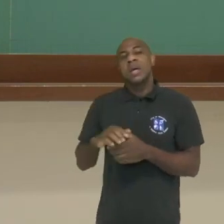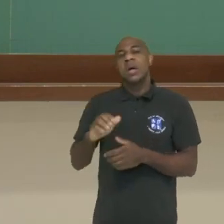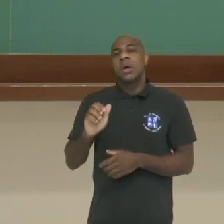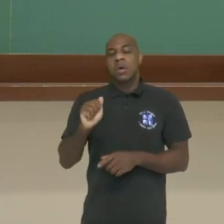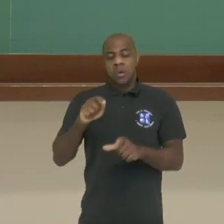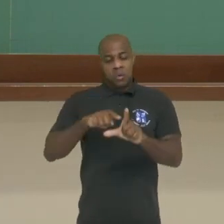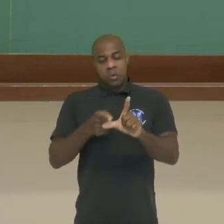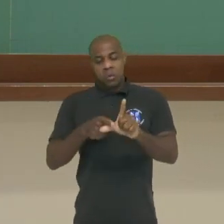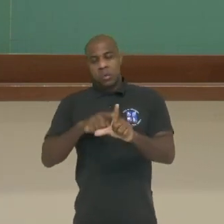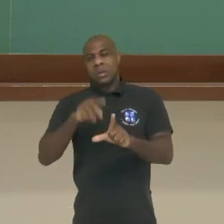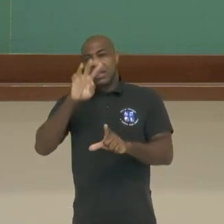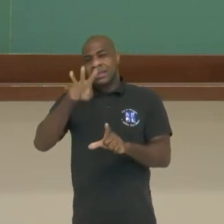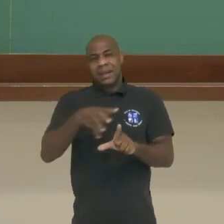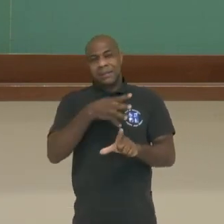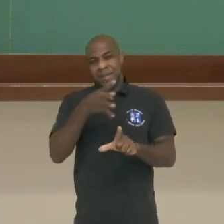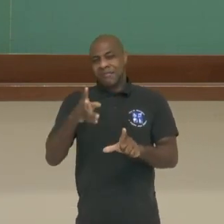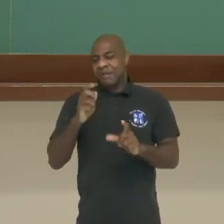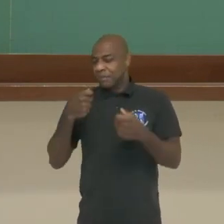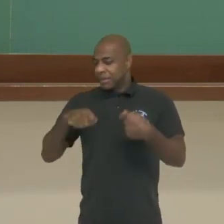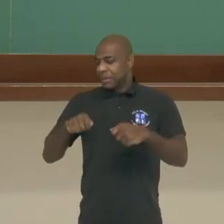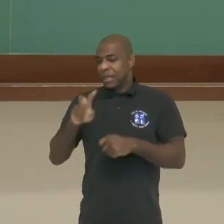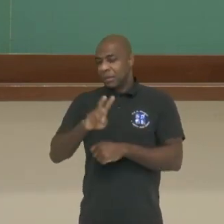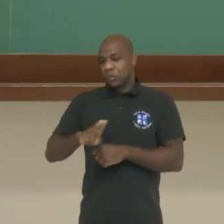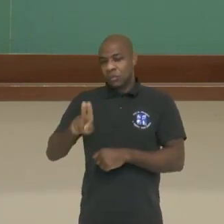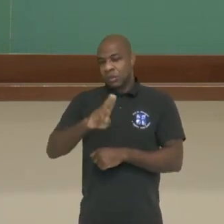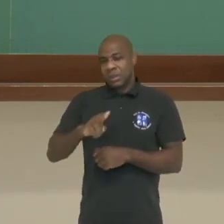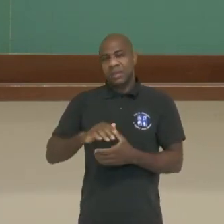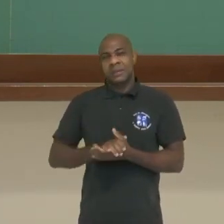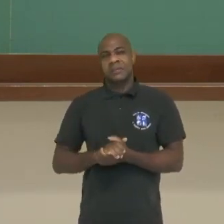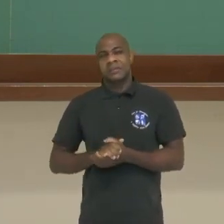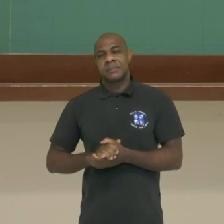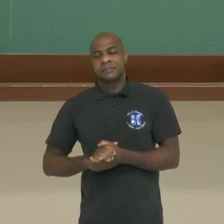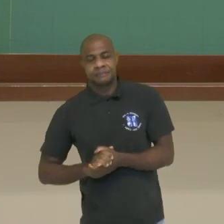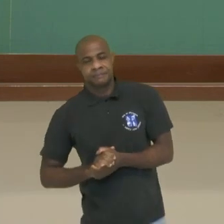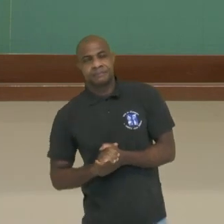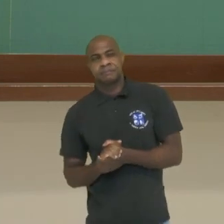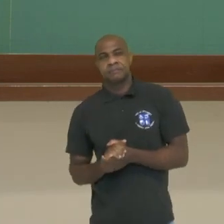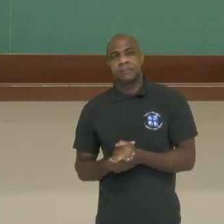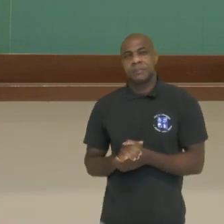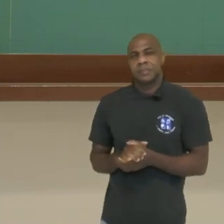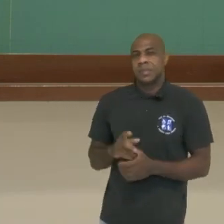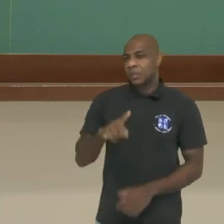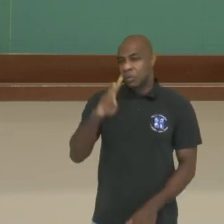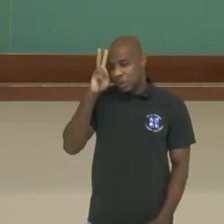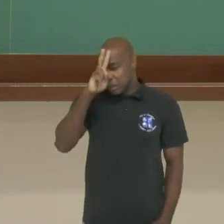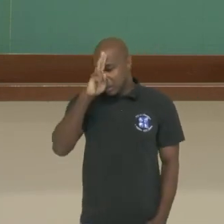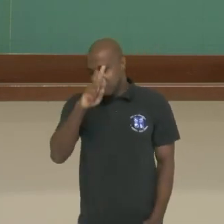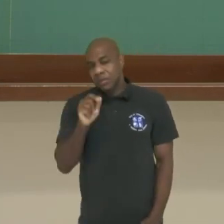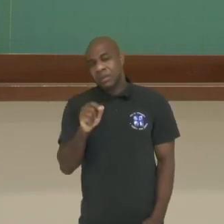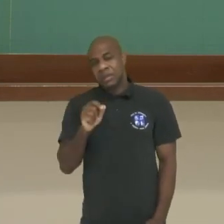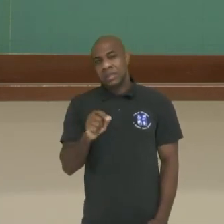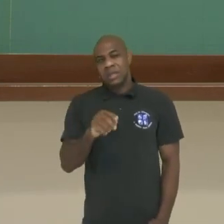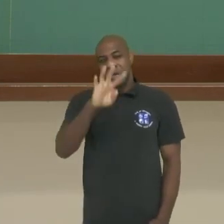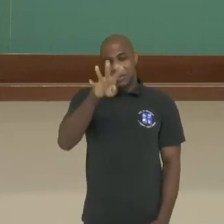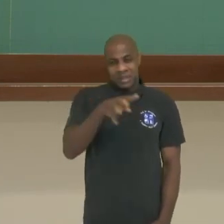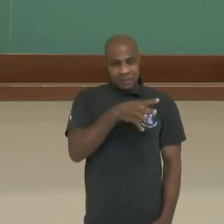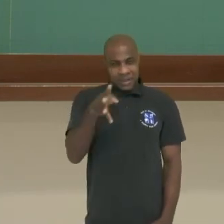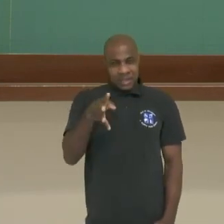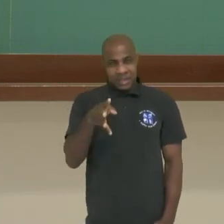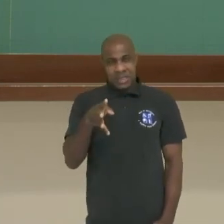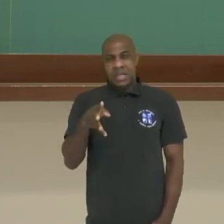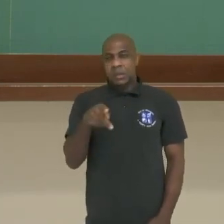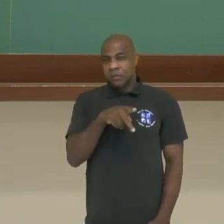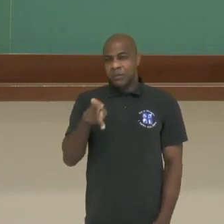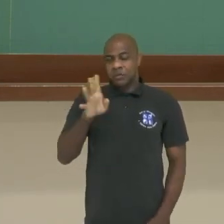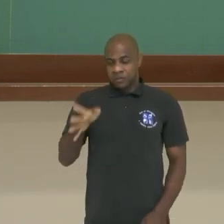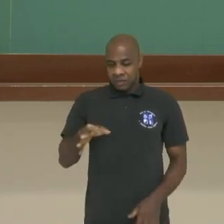aquela da tabelinha que a gente sempre vai precisar daquela tabelinha para encontrar os valores. Quem não lembra, gente, conselho que eu dou, vai lá na